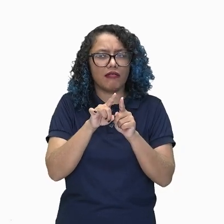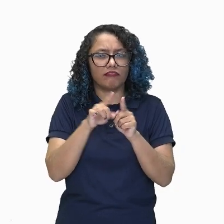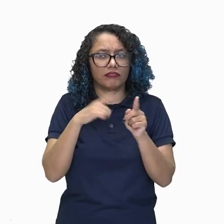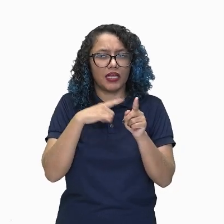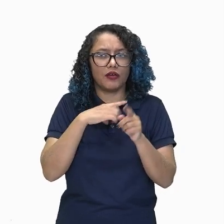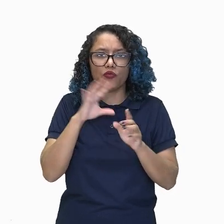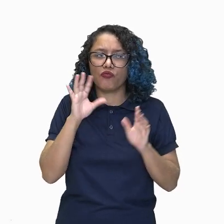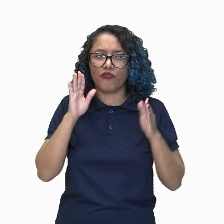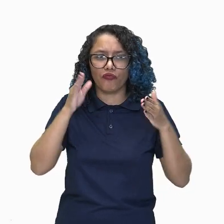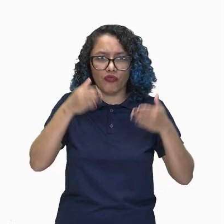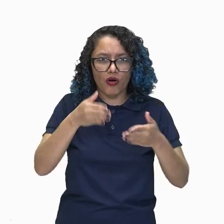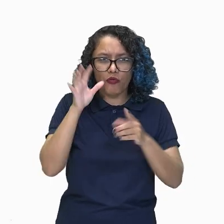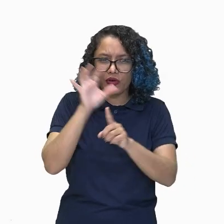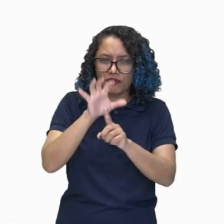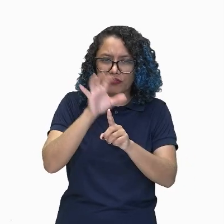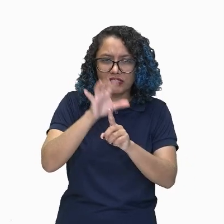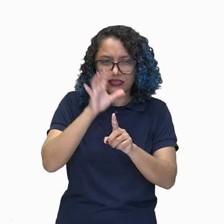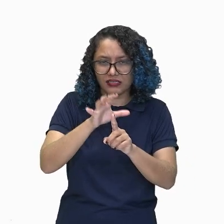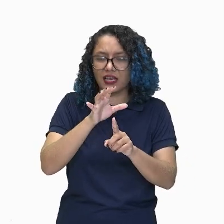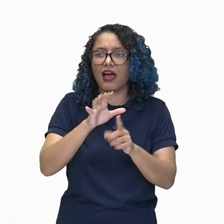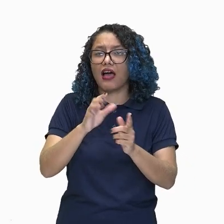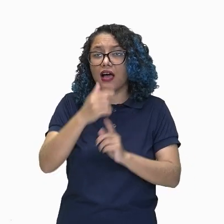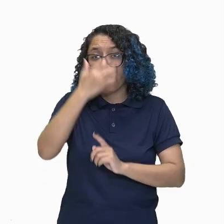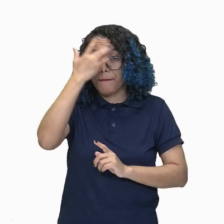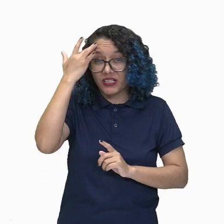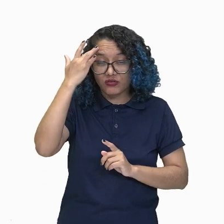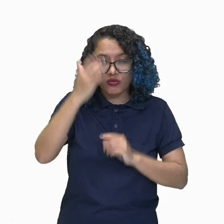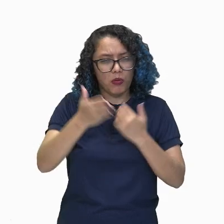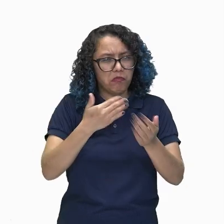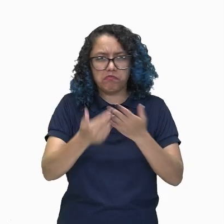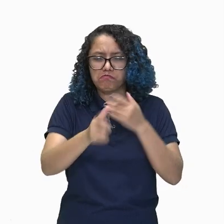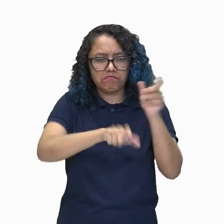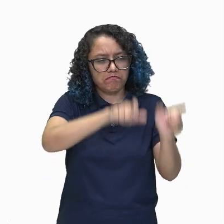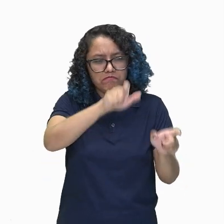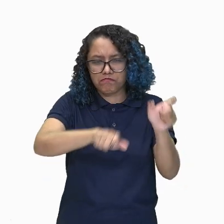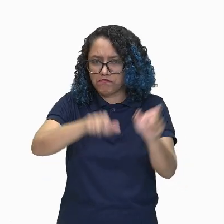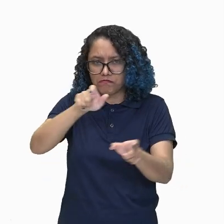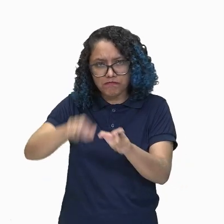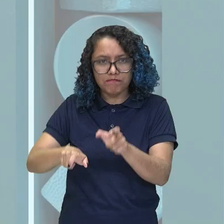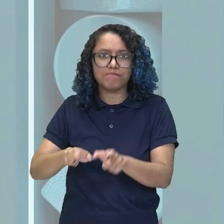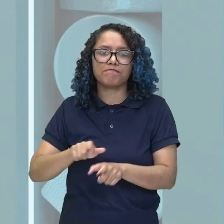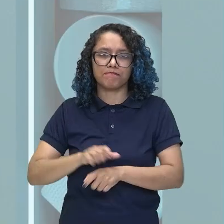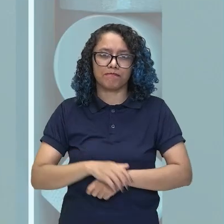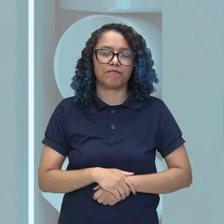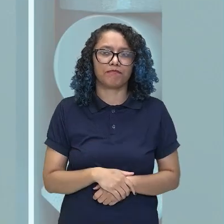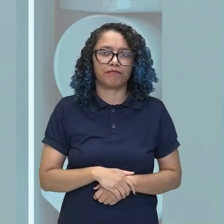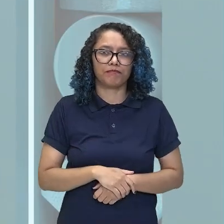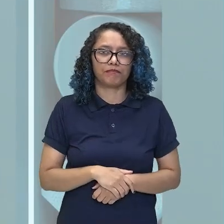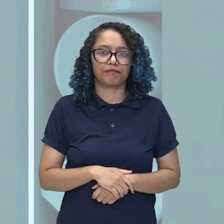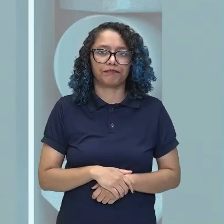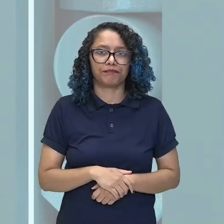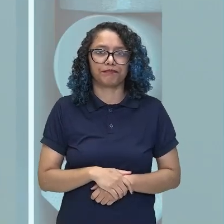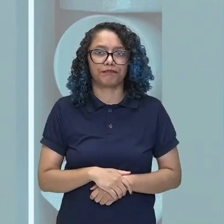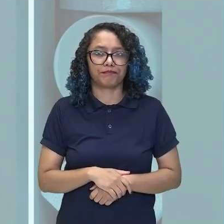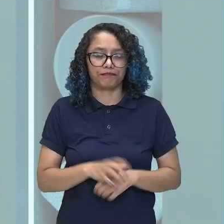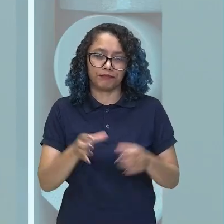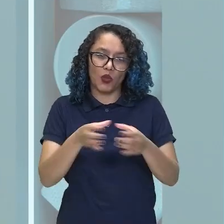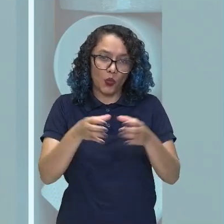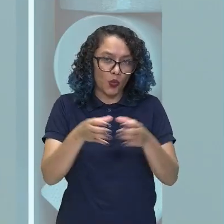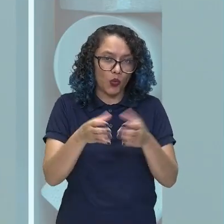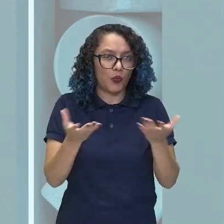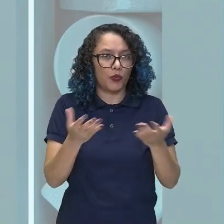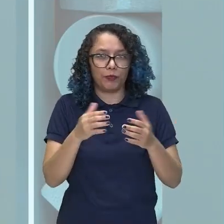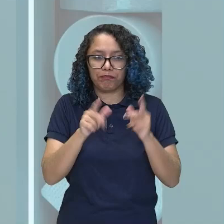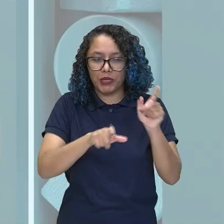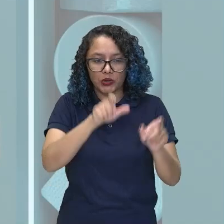No caso, o receptor é qualquer pessoa. justamente são as pessoas, o público-alvo, né?